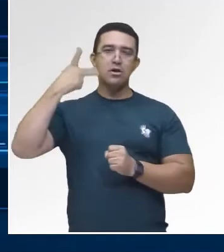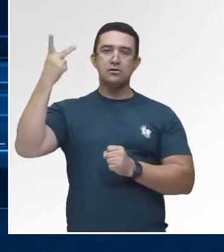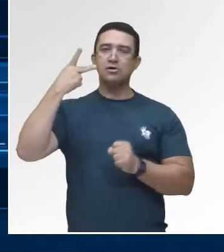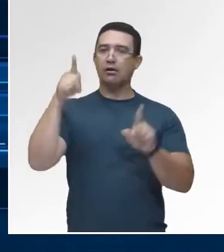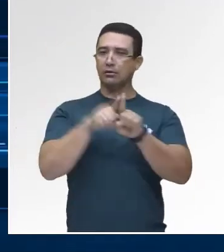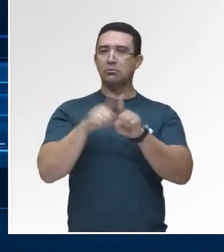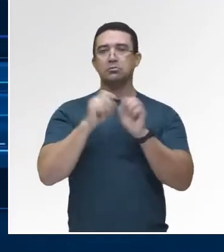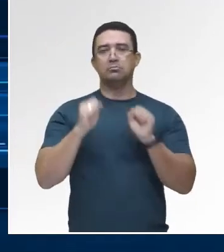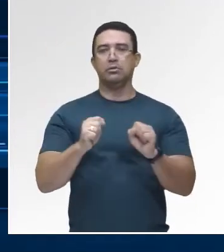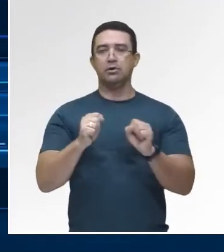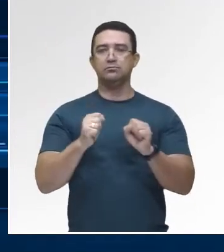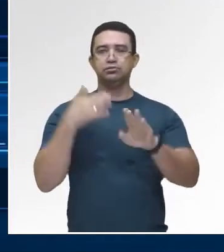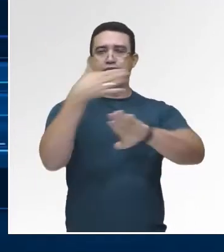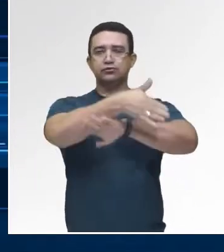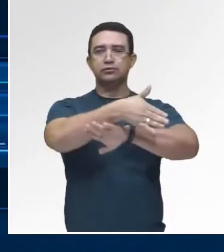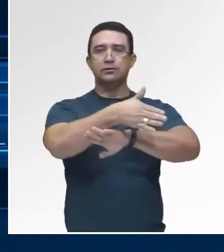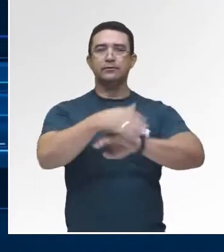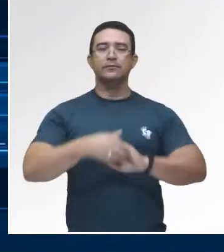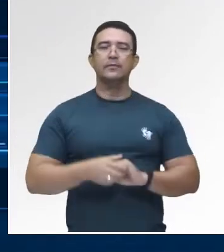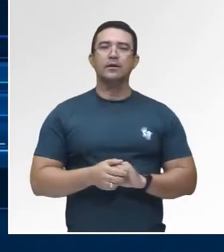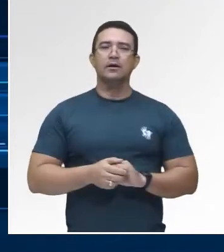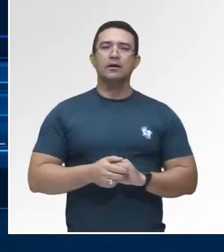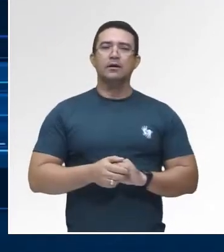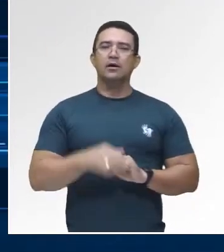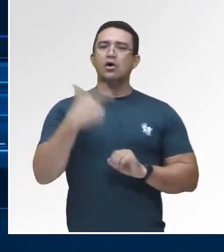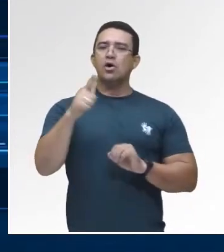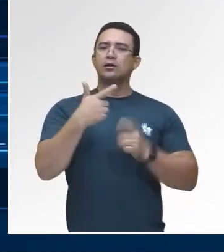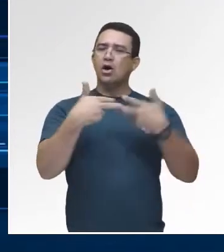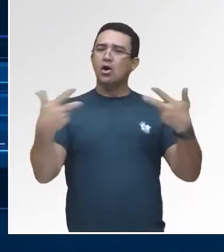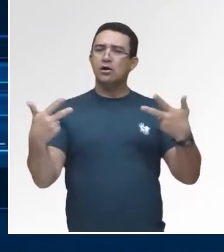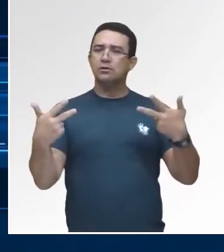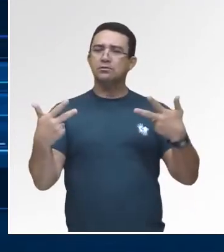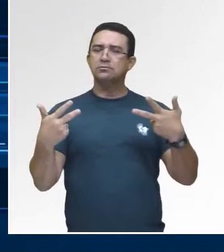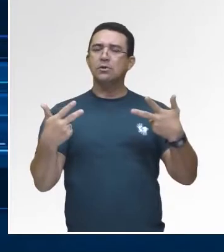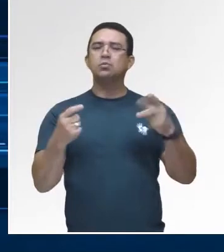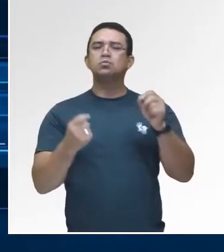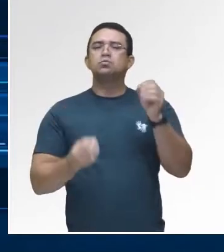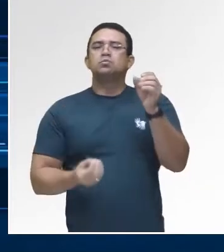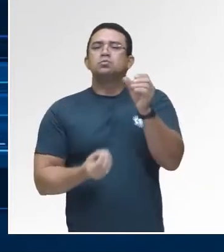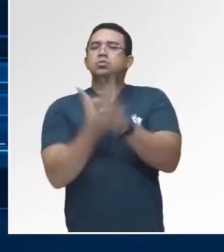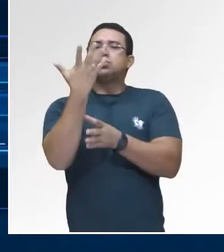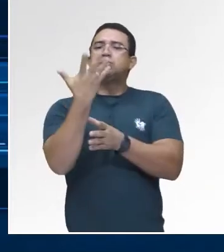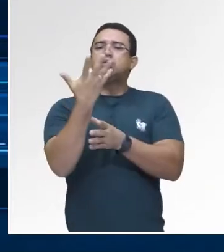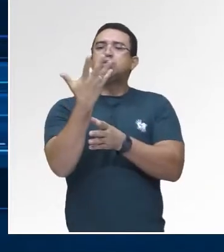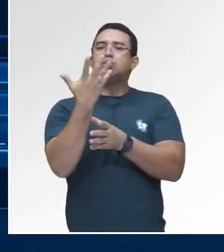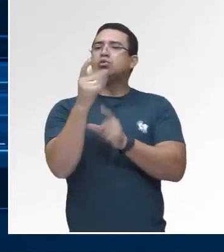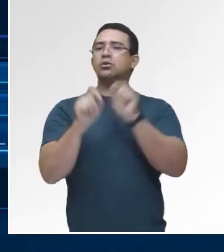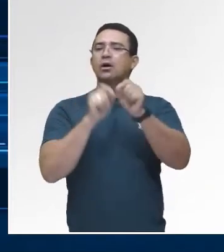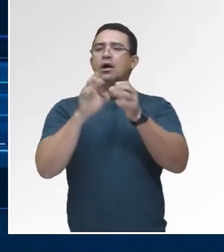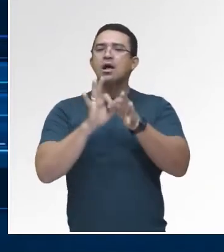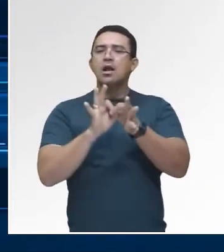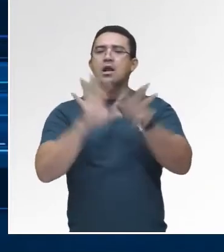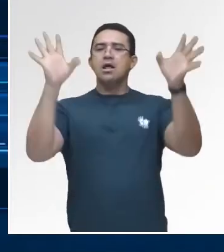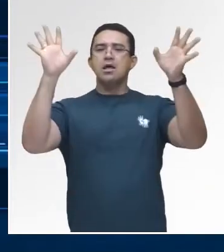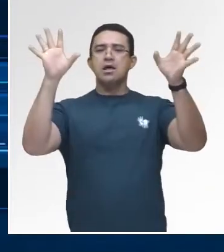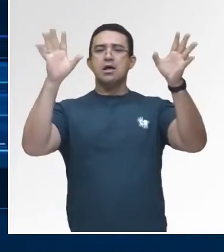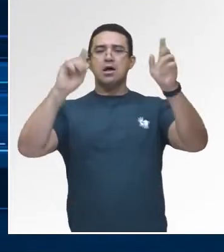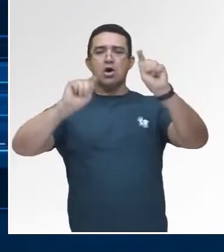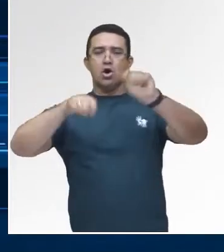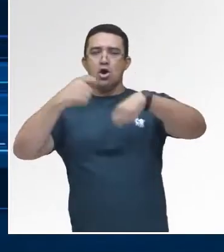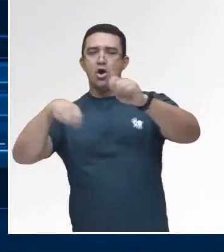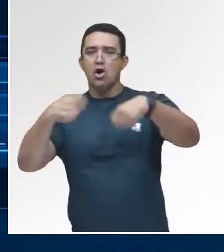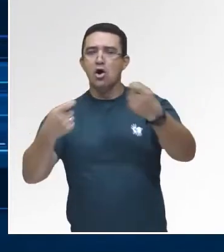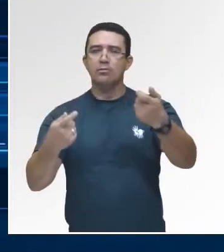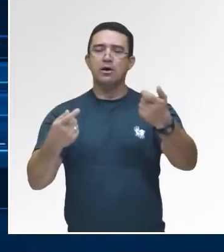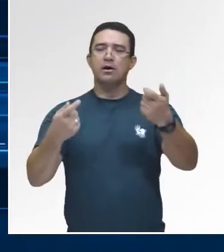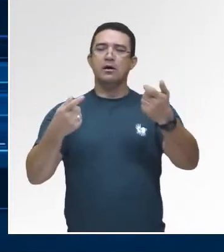Outra situação, olha só, o surgimento do liberalismo, né? Liberalismo econômico, na política, na moral,